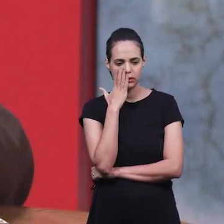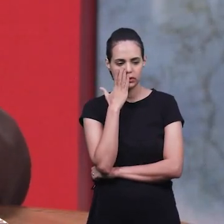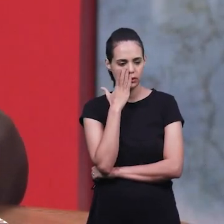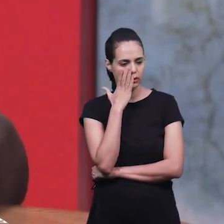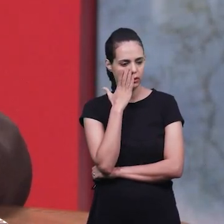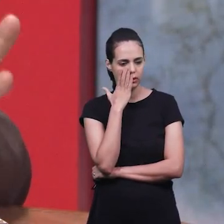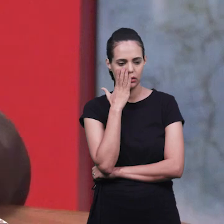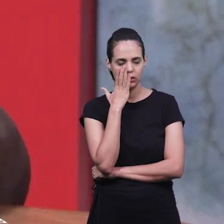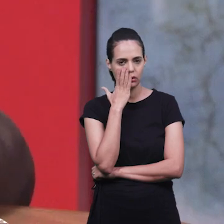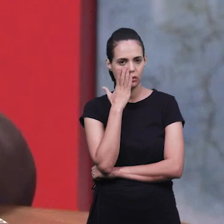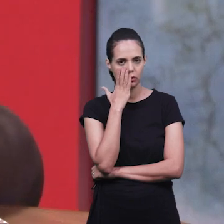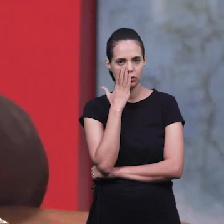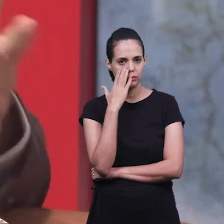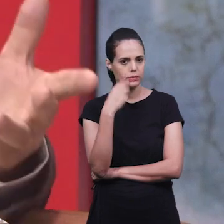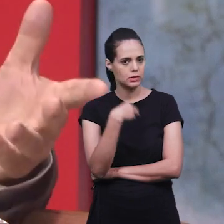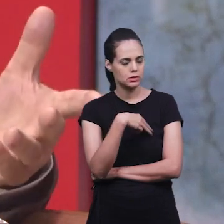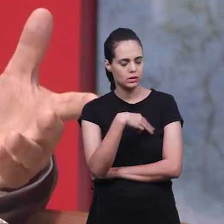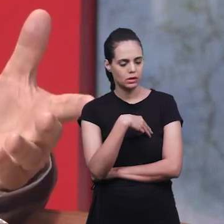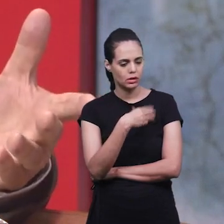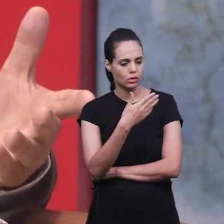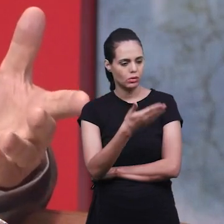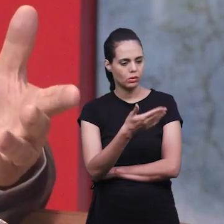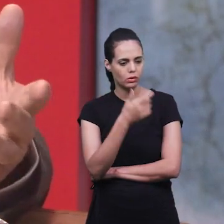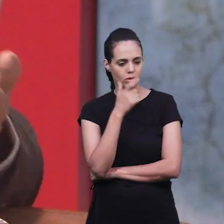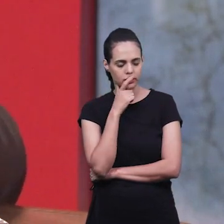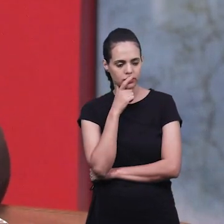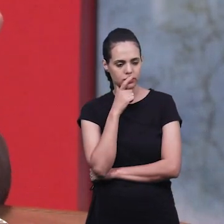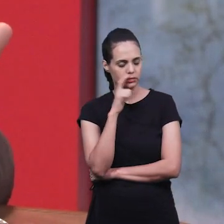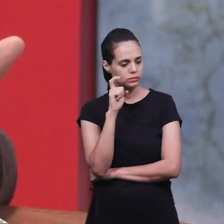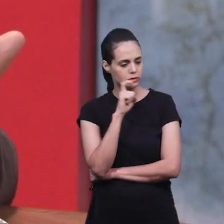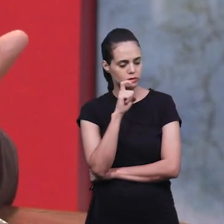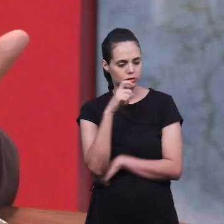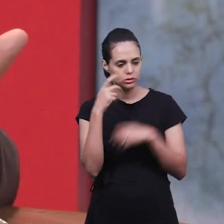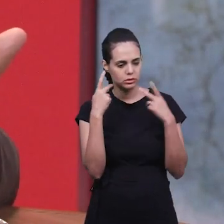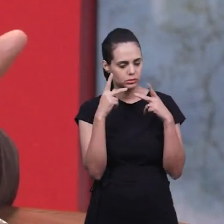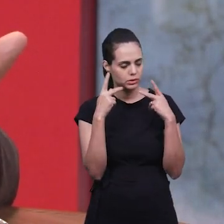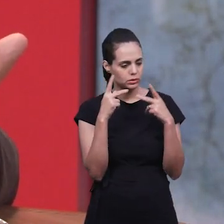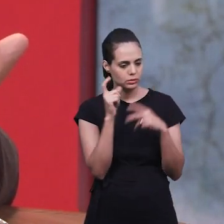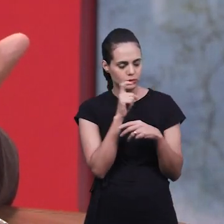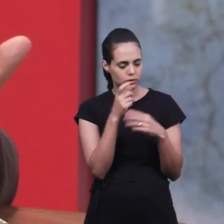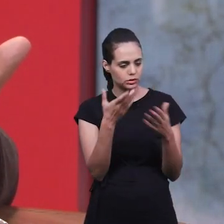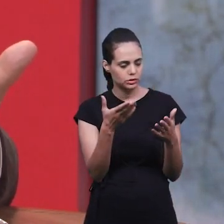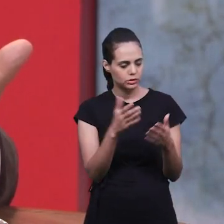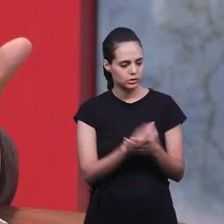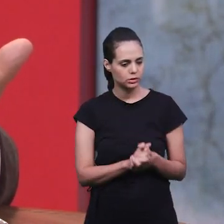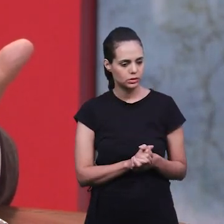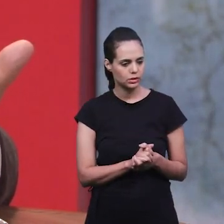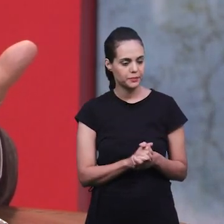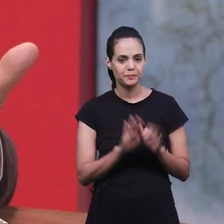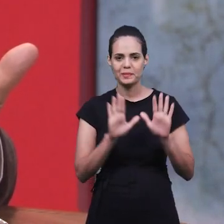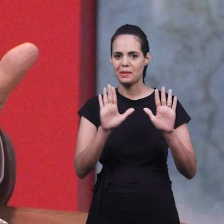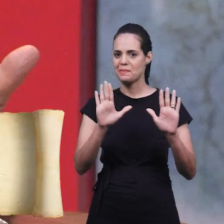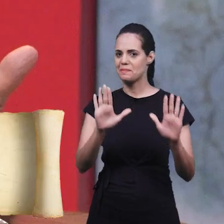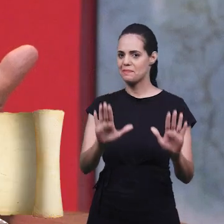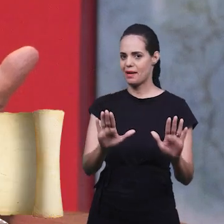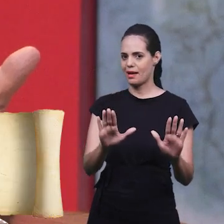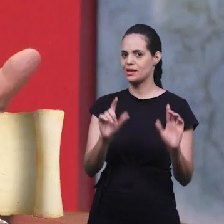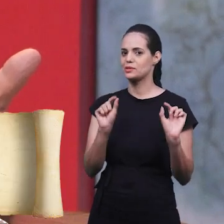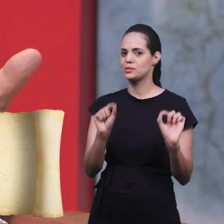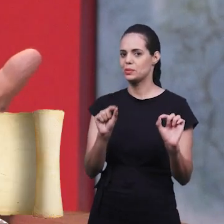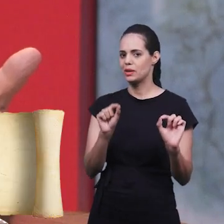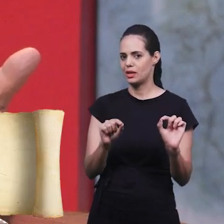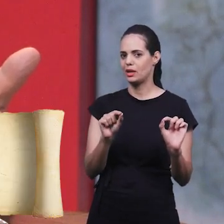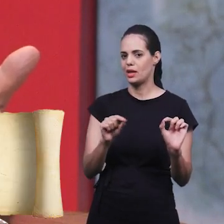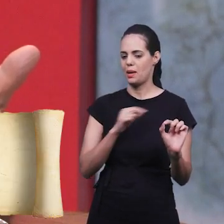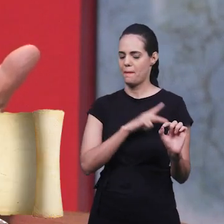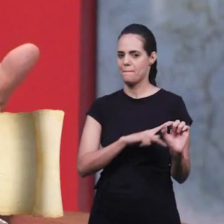ele ficou espantado dessa posição dos Gálatas, mas ele sabia que havia um grupo de